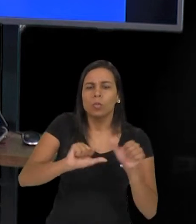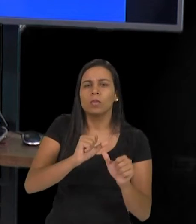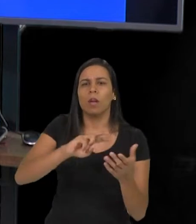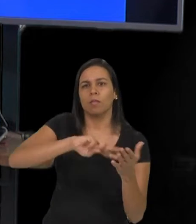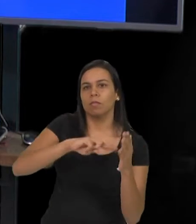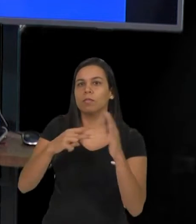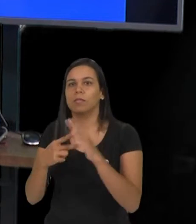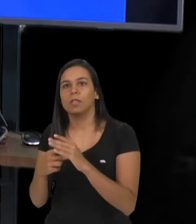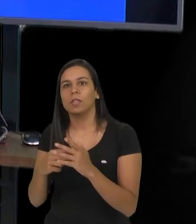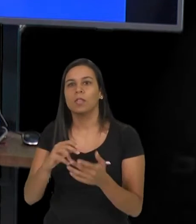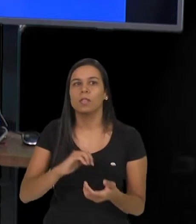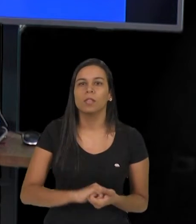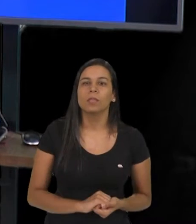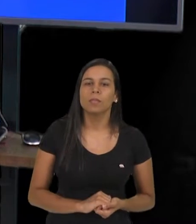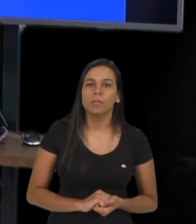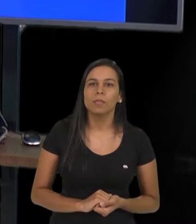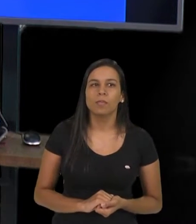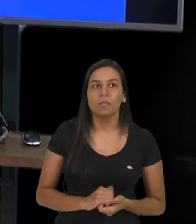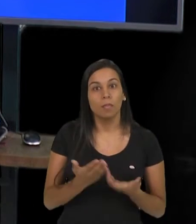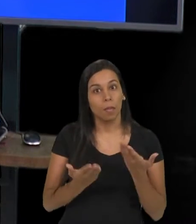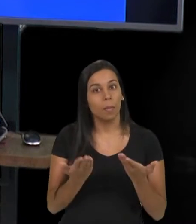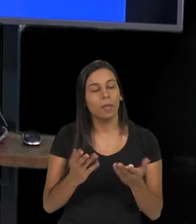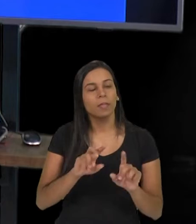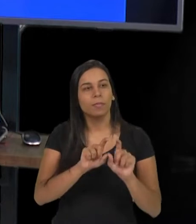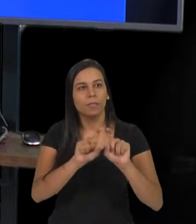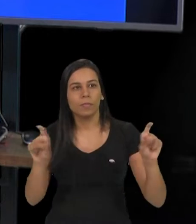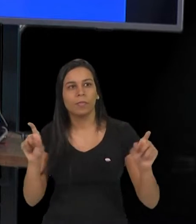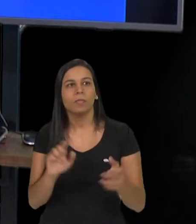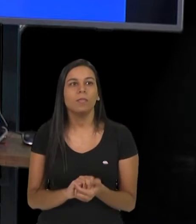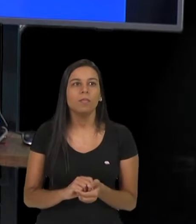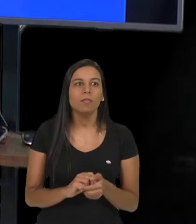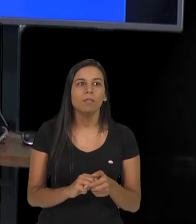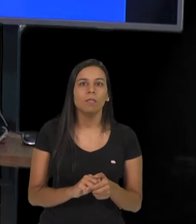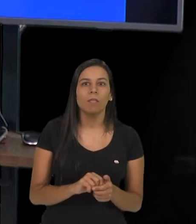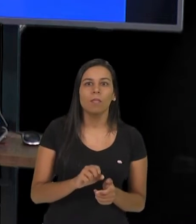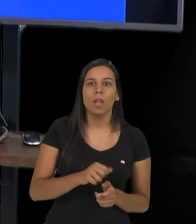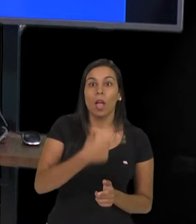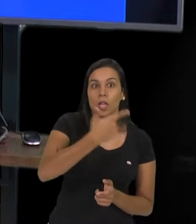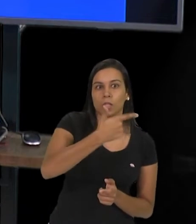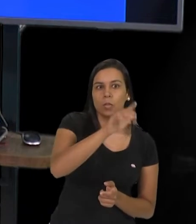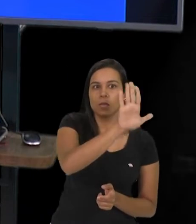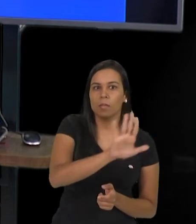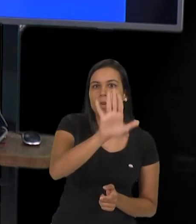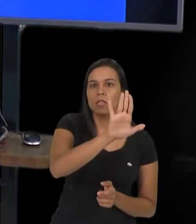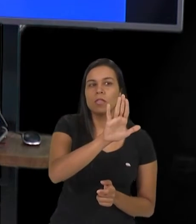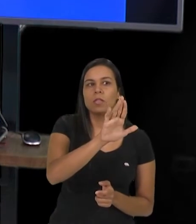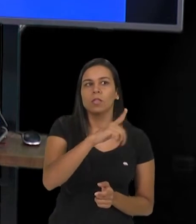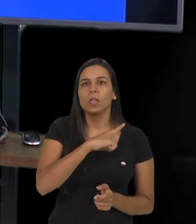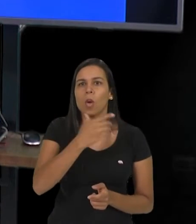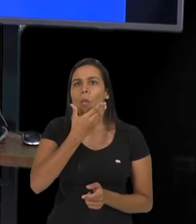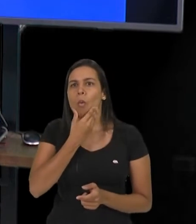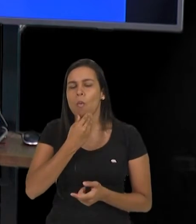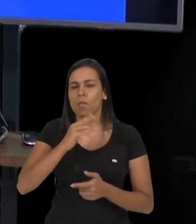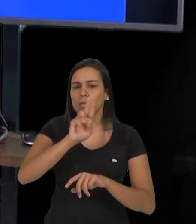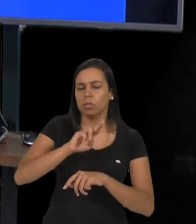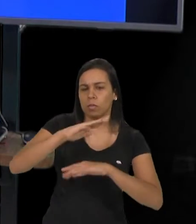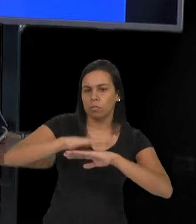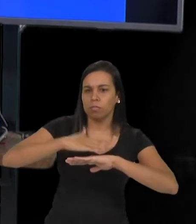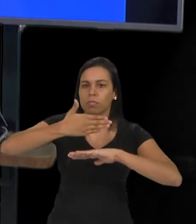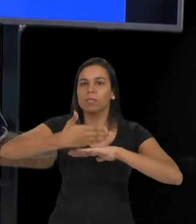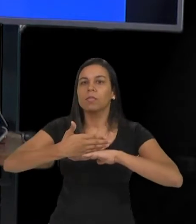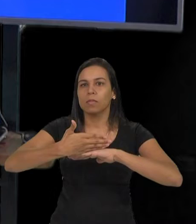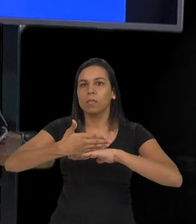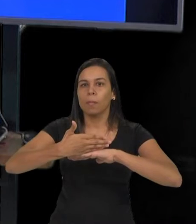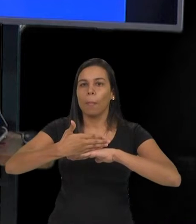não de tradução, dependendo da frase. Por exemplo, na segunda figura, a gente tem aí um cidadão usando um laptop, né, palavra que aqui virou para a gente